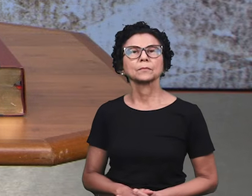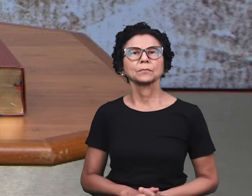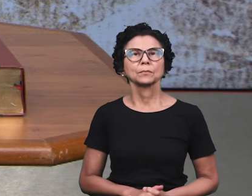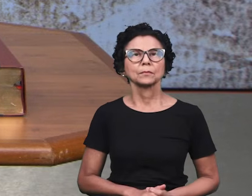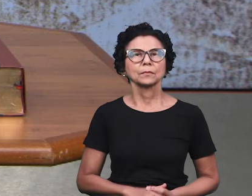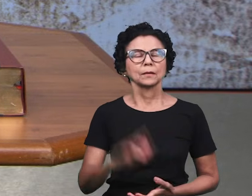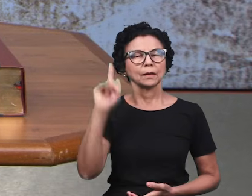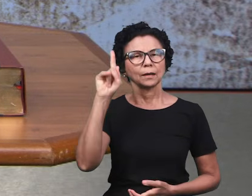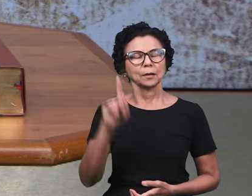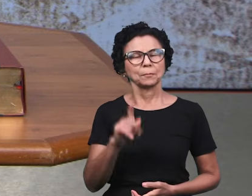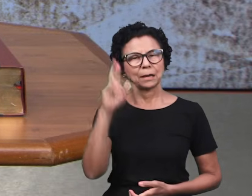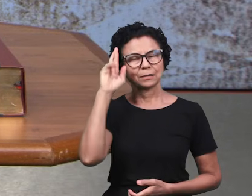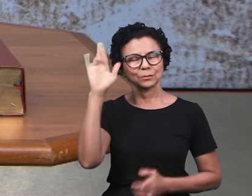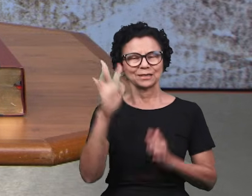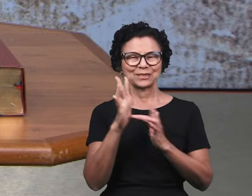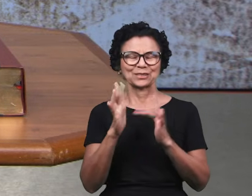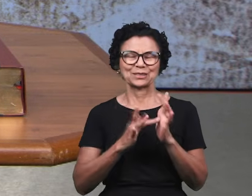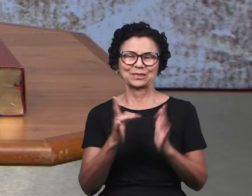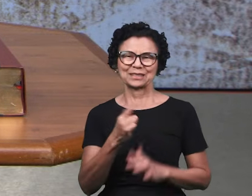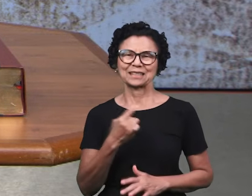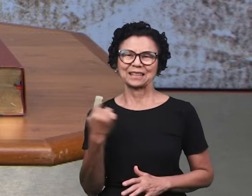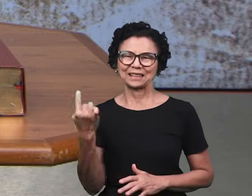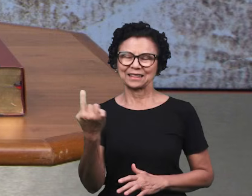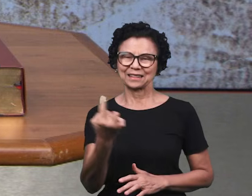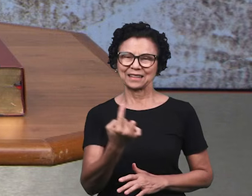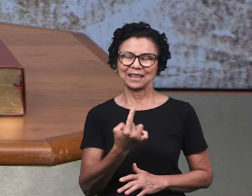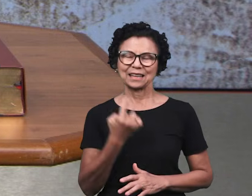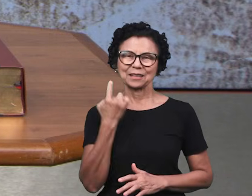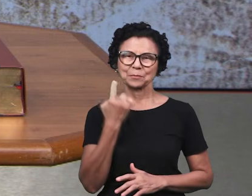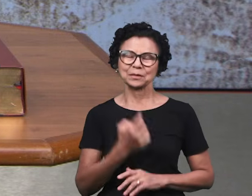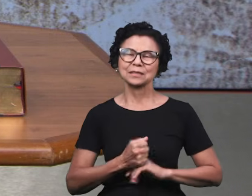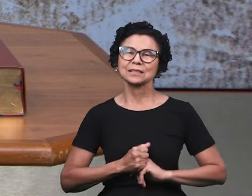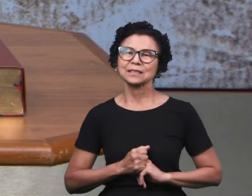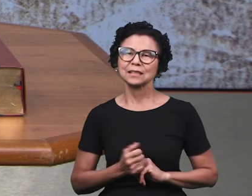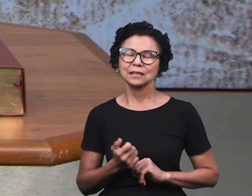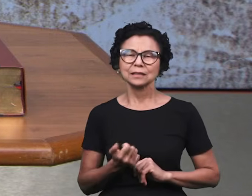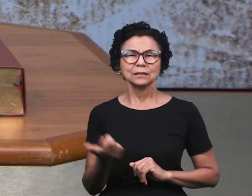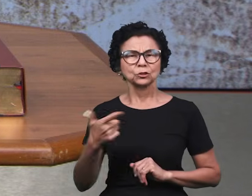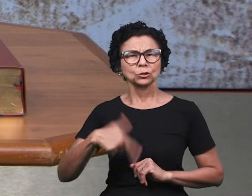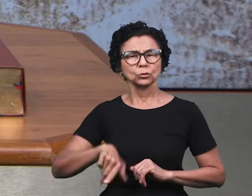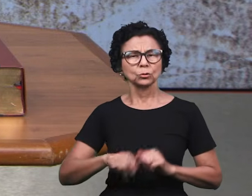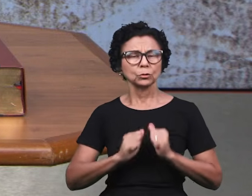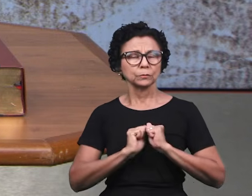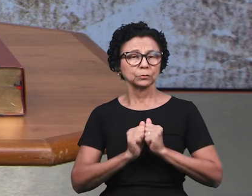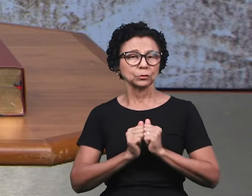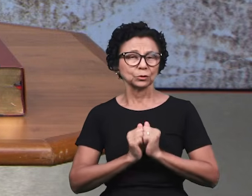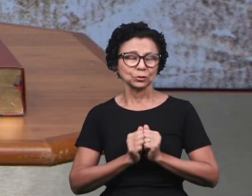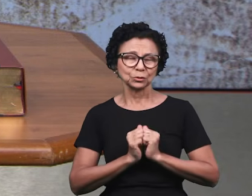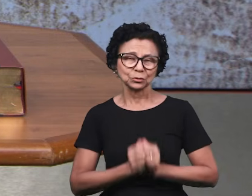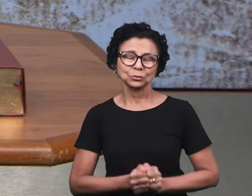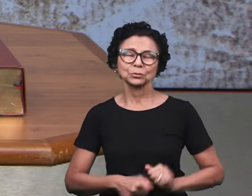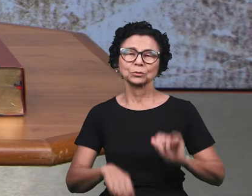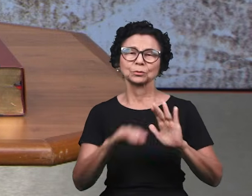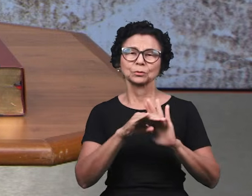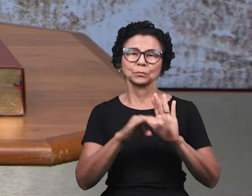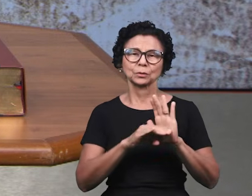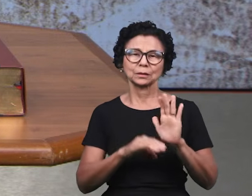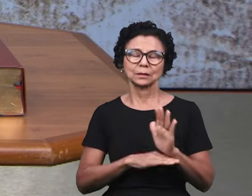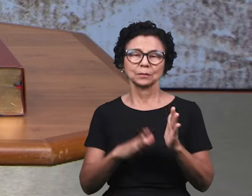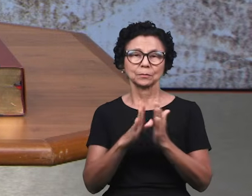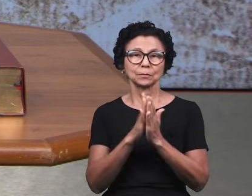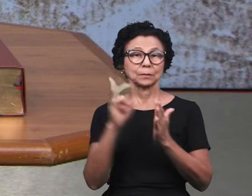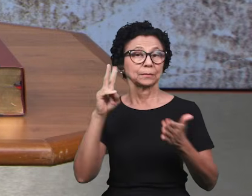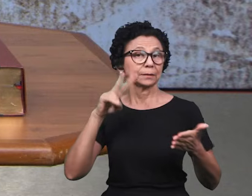paz do Senhor Jesus a todos, que bênção estarmos juntos mais esse dia no nosso programa Leitura da